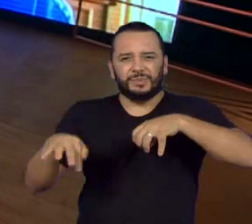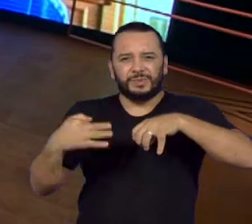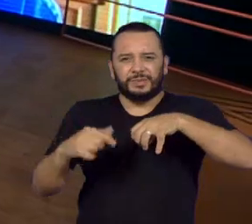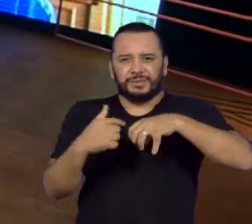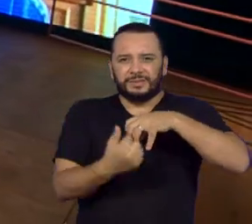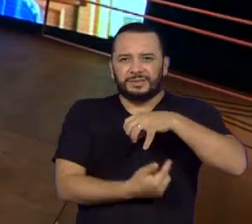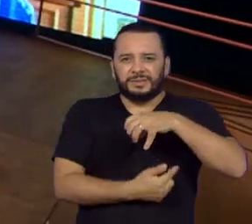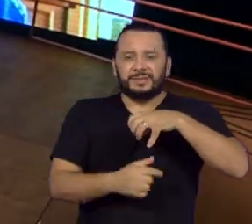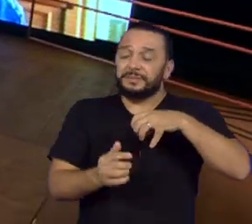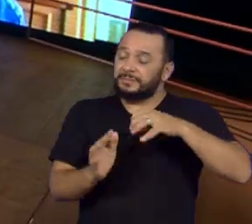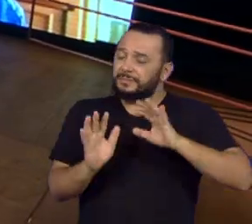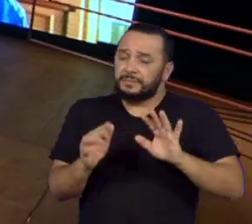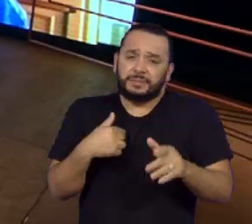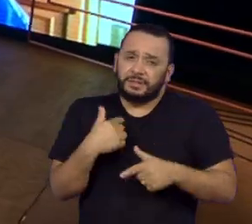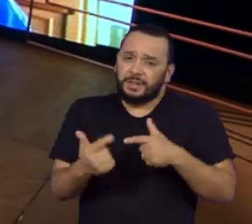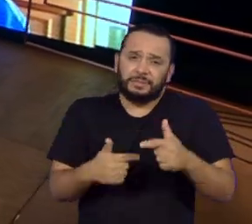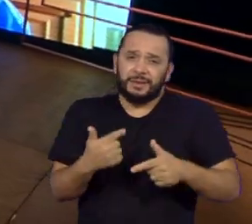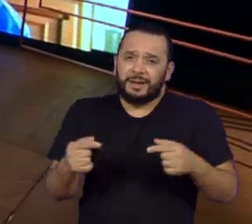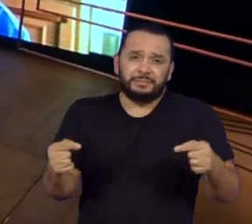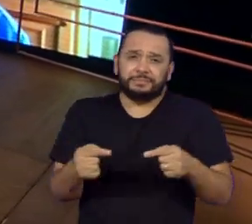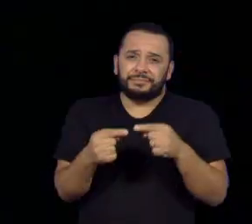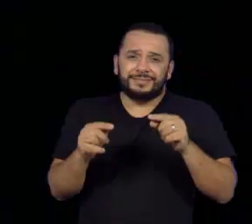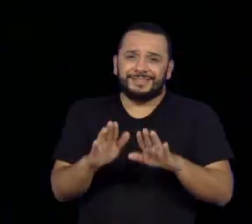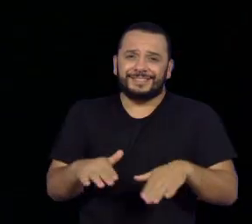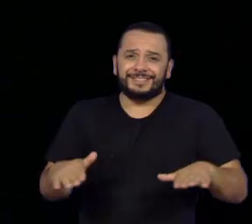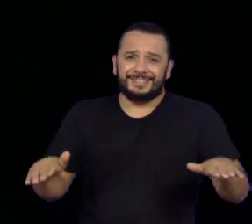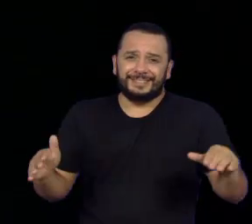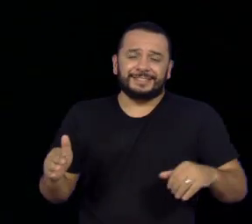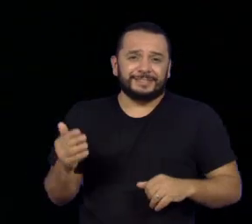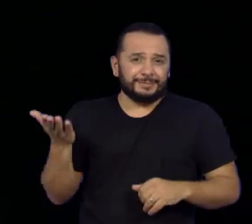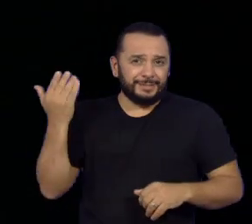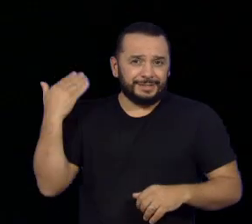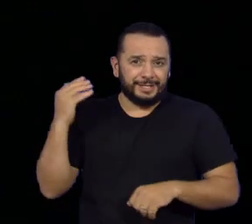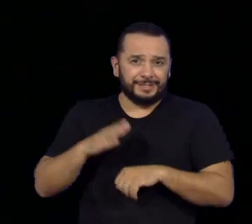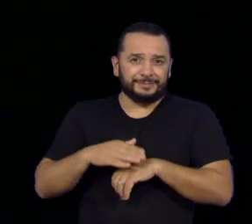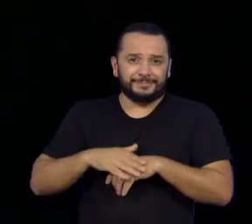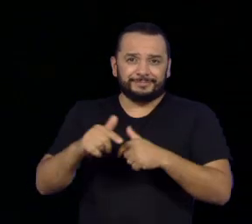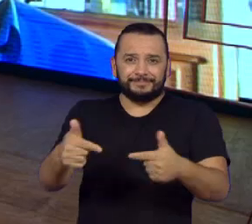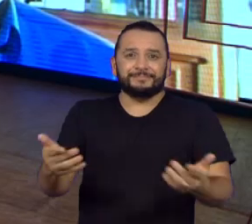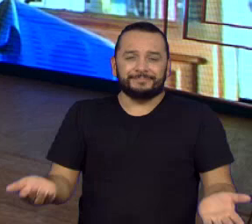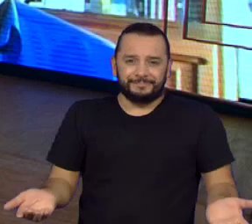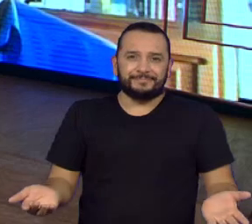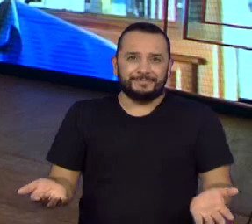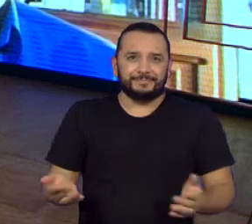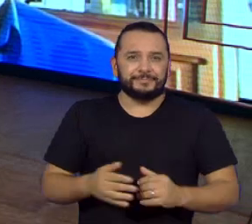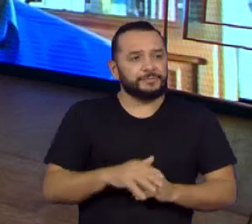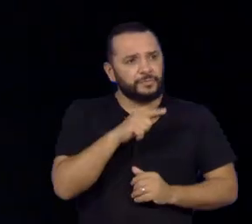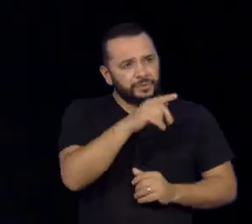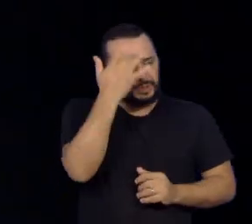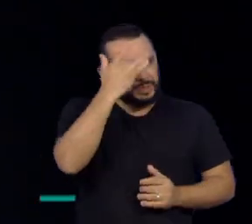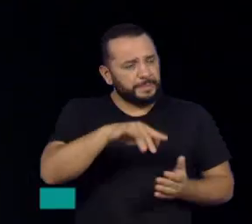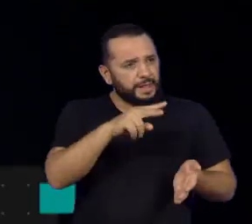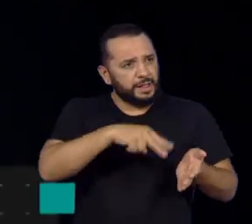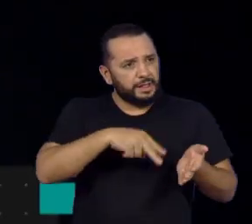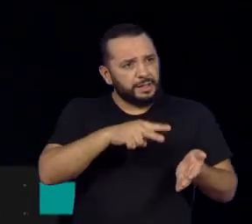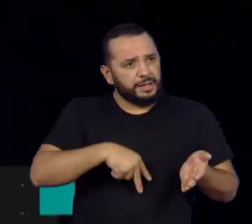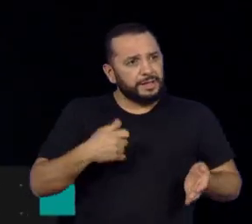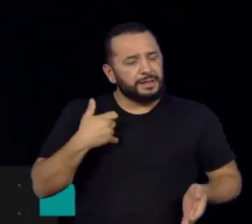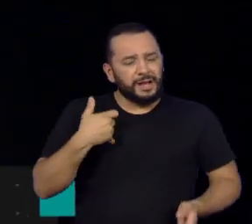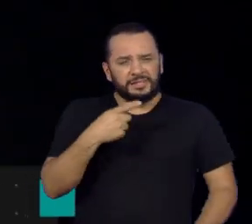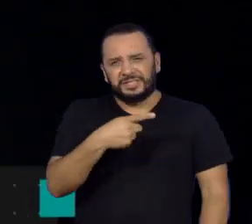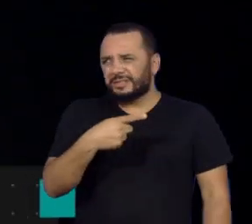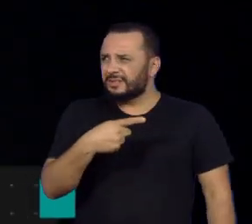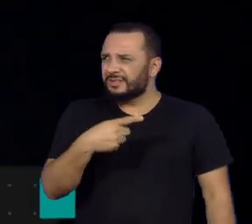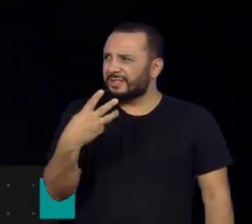trabalhos mais leves que as crianças faziam. Elifas, você não sabia ler até